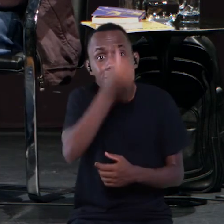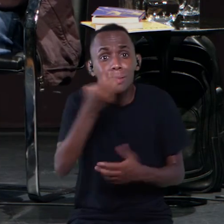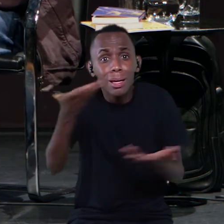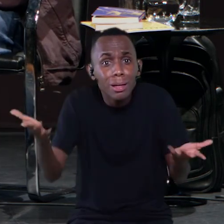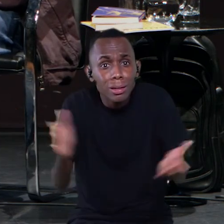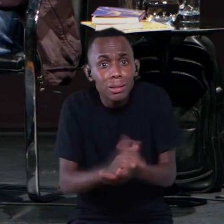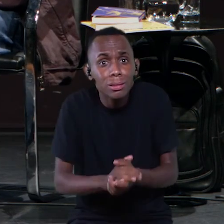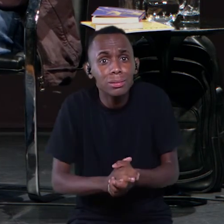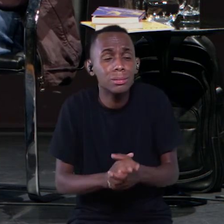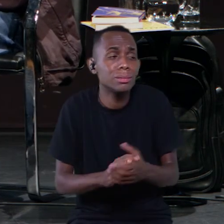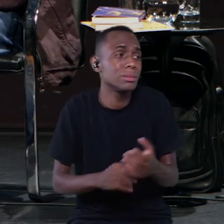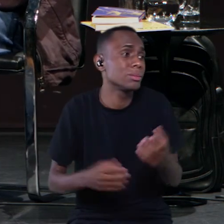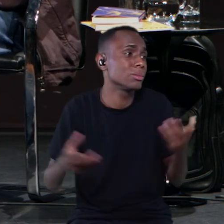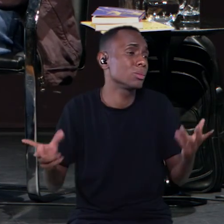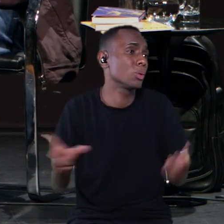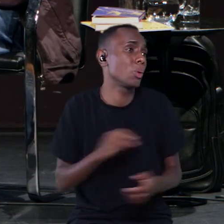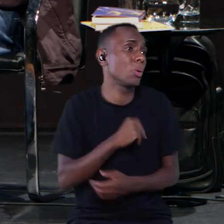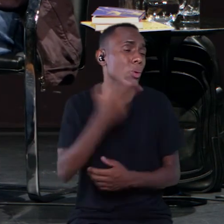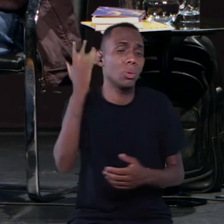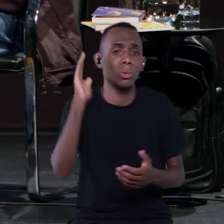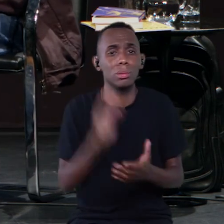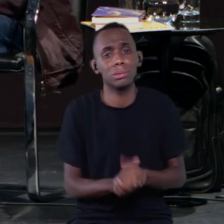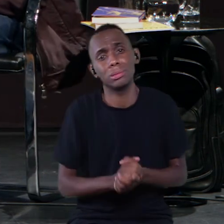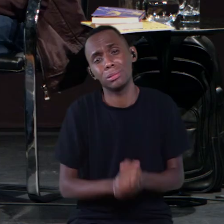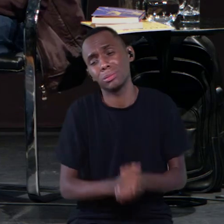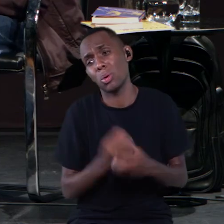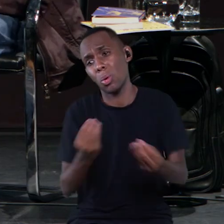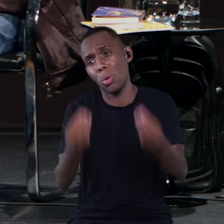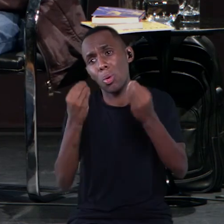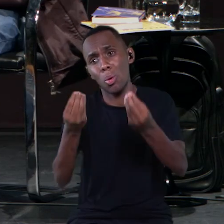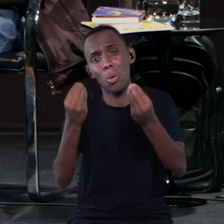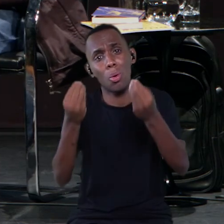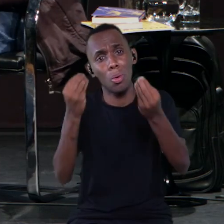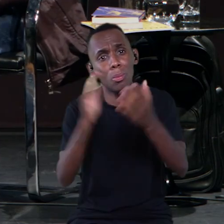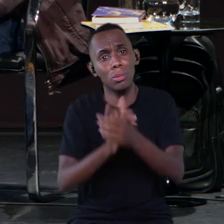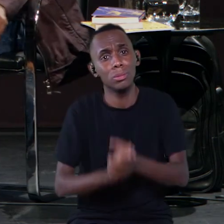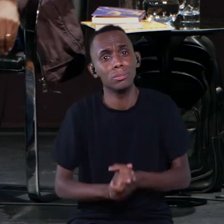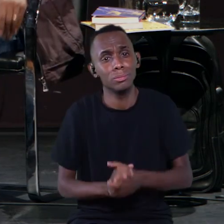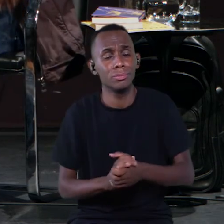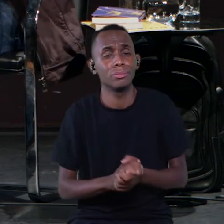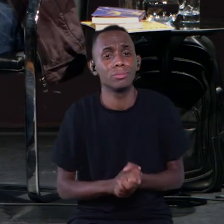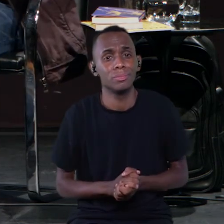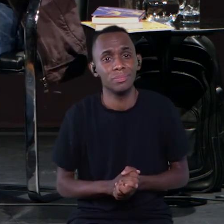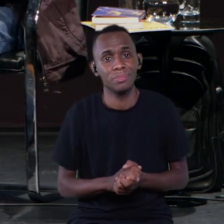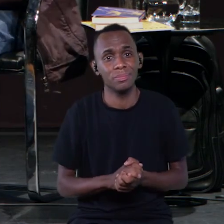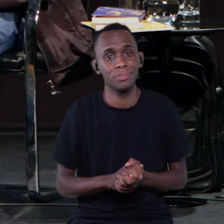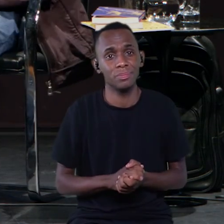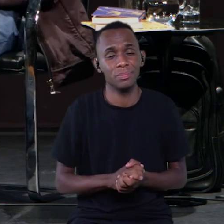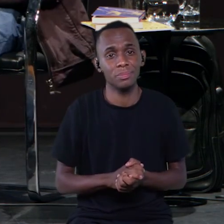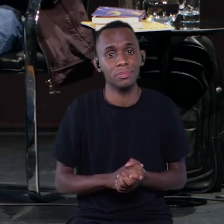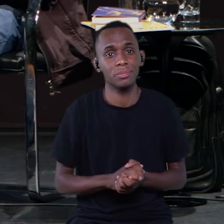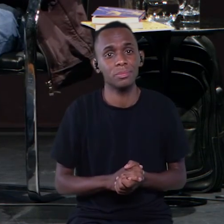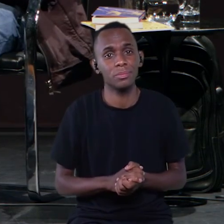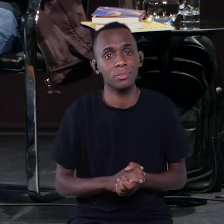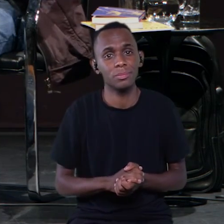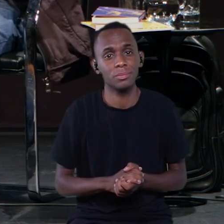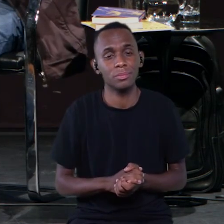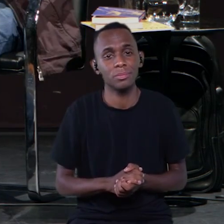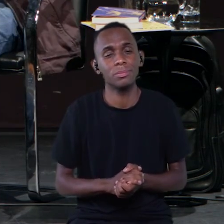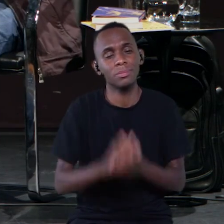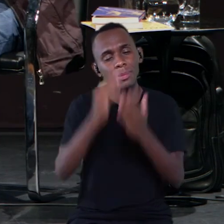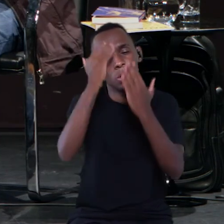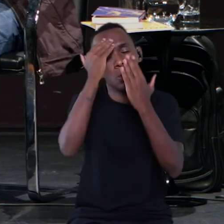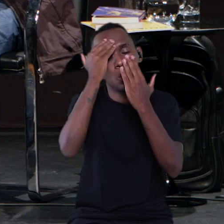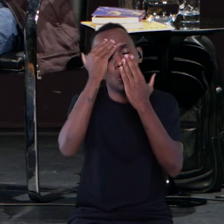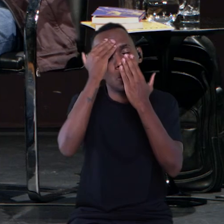Já tem 2 horas, já tem aqui, já ainda temos aqui, pelo amor de Deus, 9 horas, 9h05 da noite. Querido, eu tenho